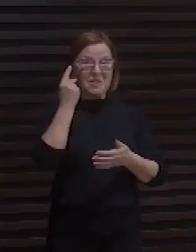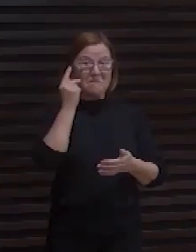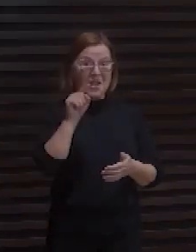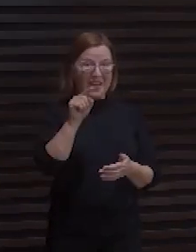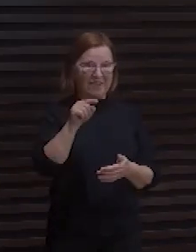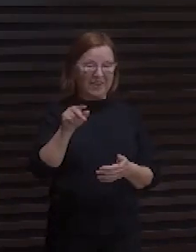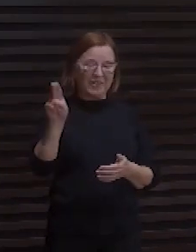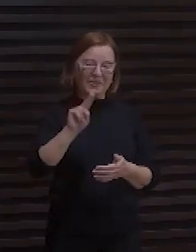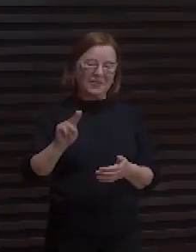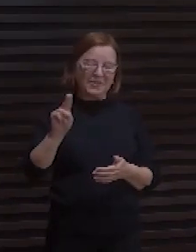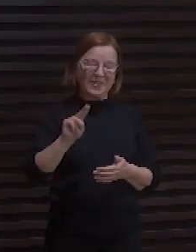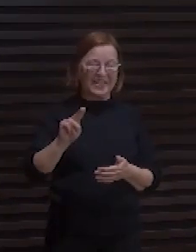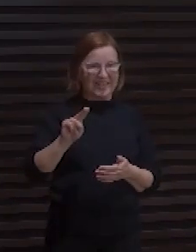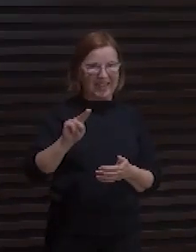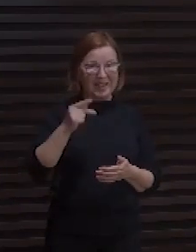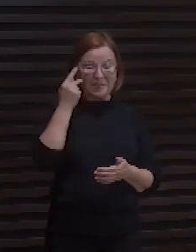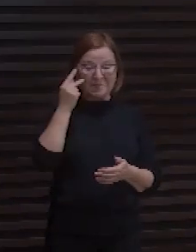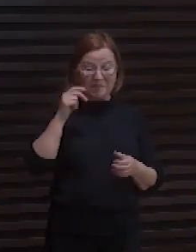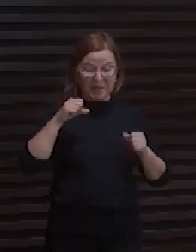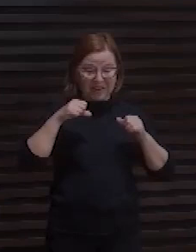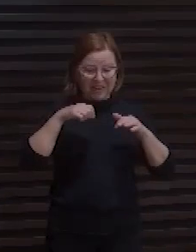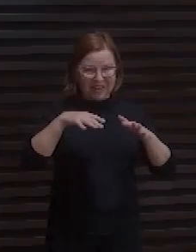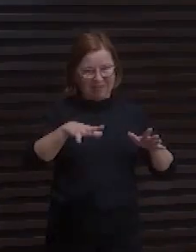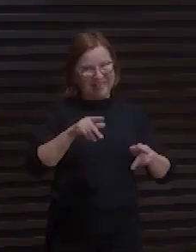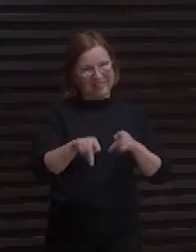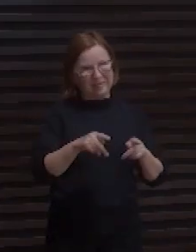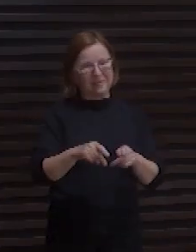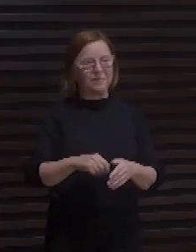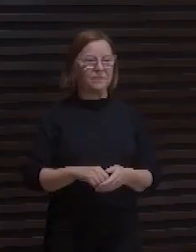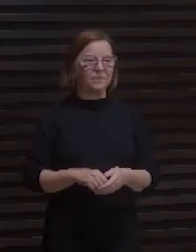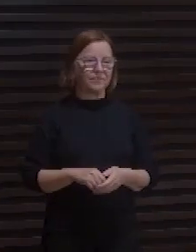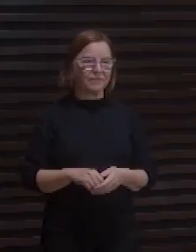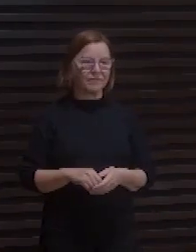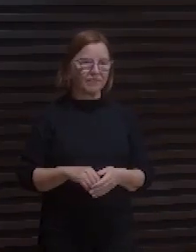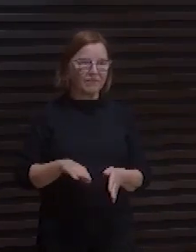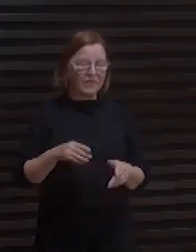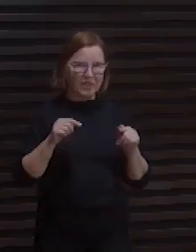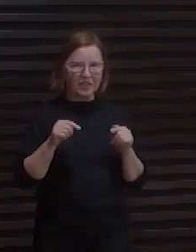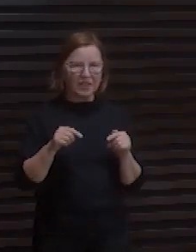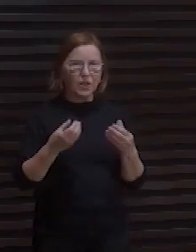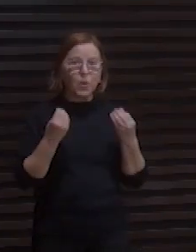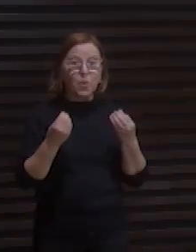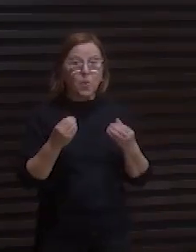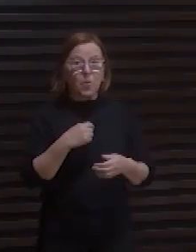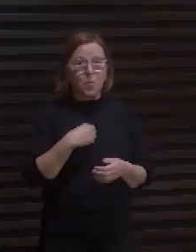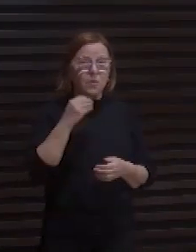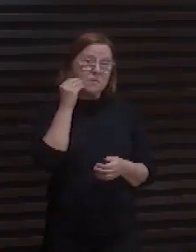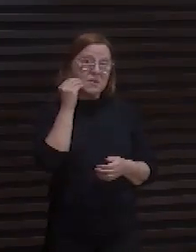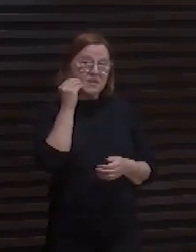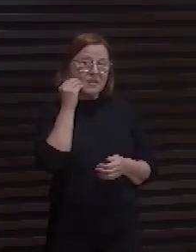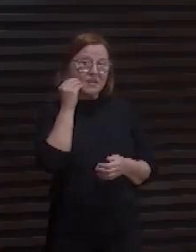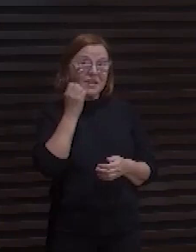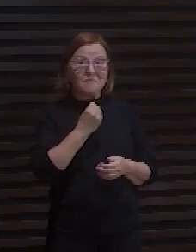dele para abençoar pessoas. Então aqui, como eu vou experimentar a boa vontade